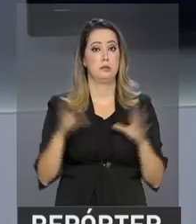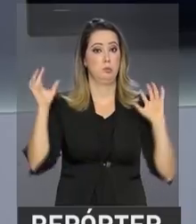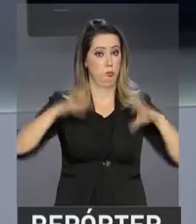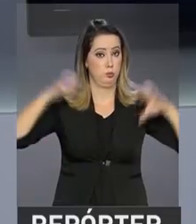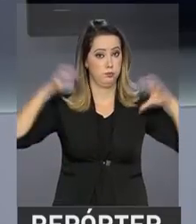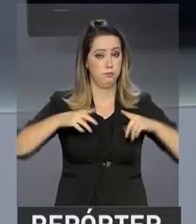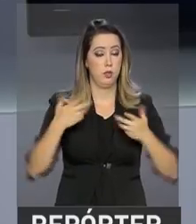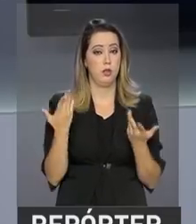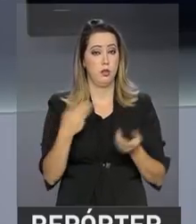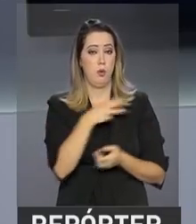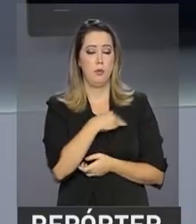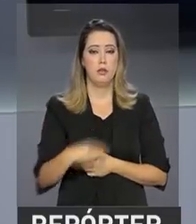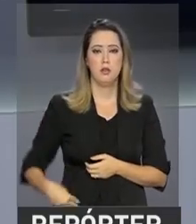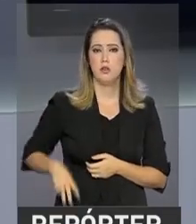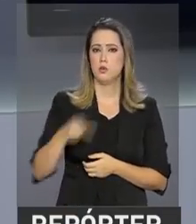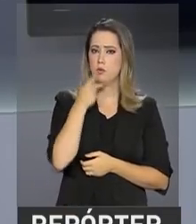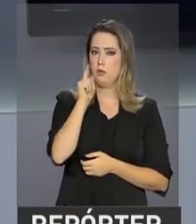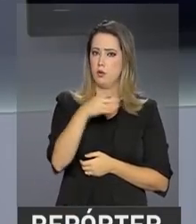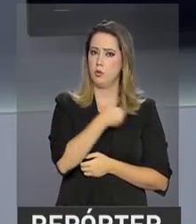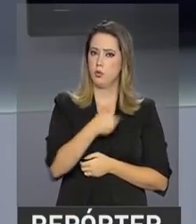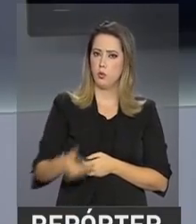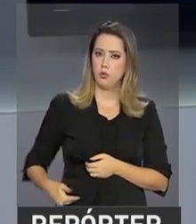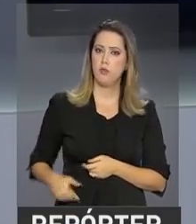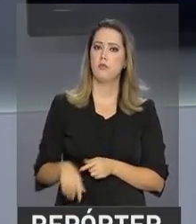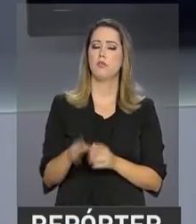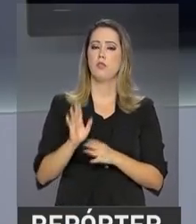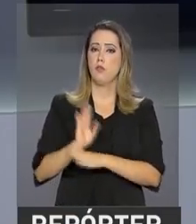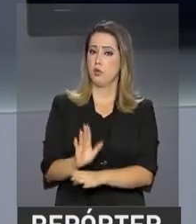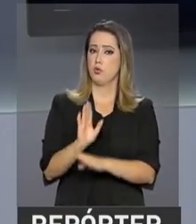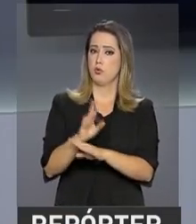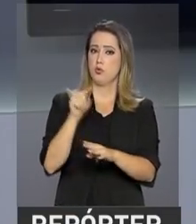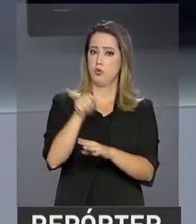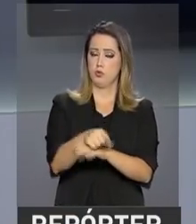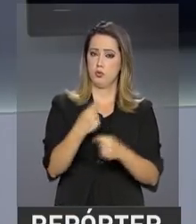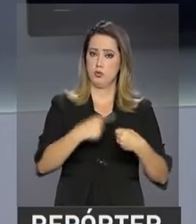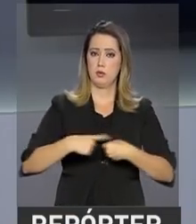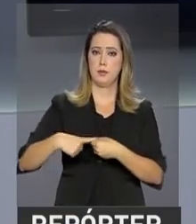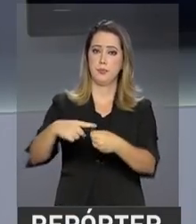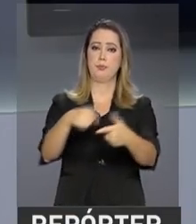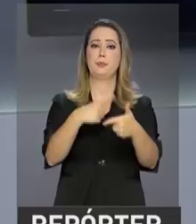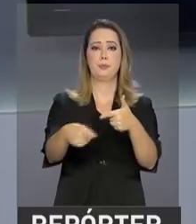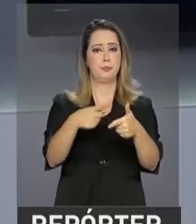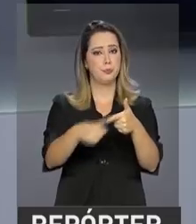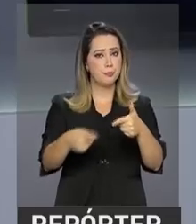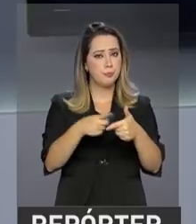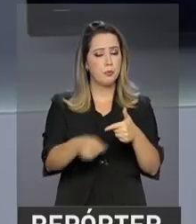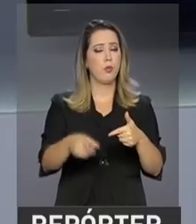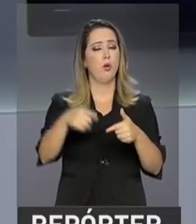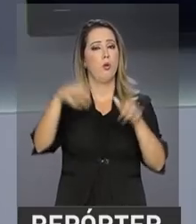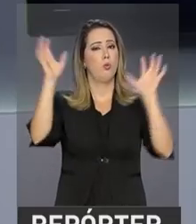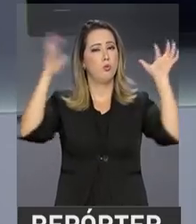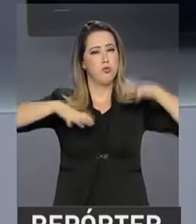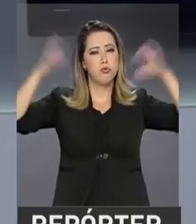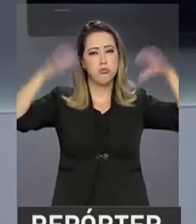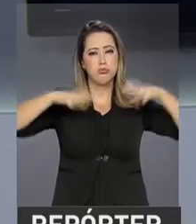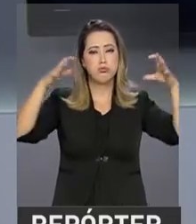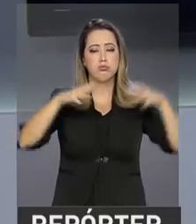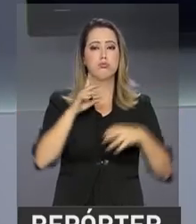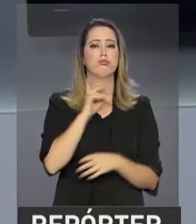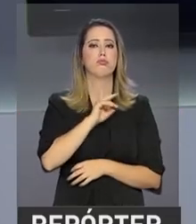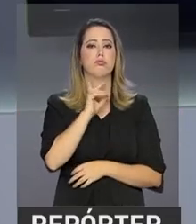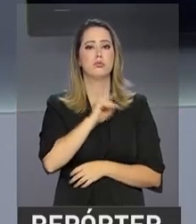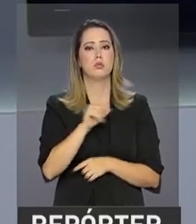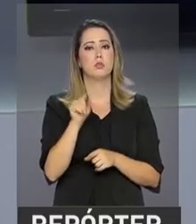helder barbalho garantiu que o governo do brasil vai prestar assistência aos municípios afetados por fortes chuvas no estado de minas gerais